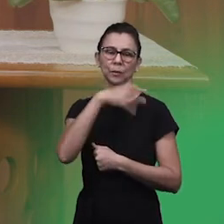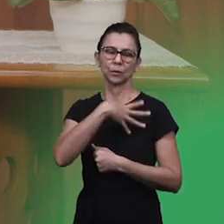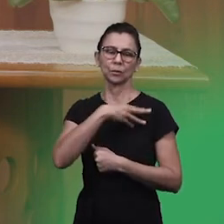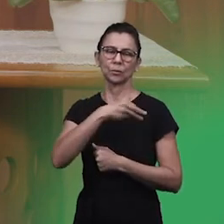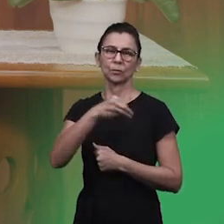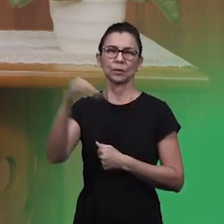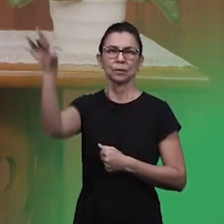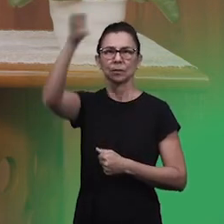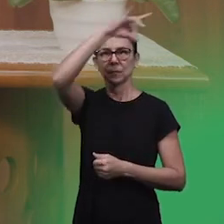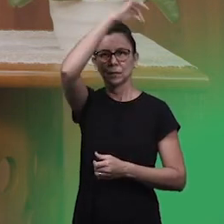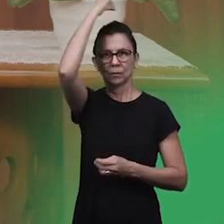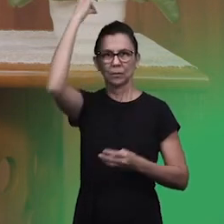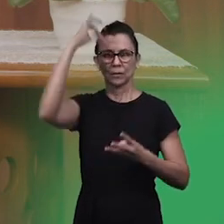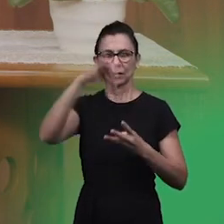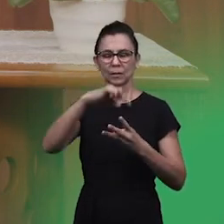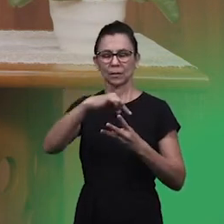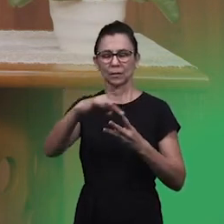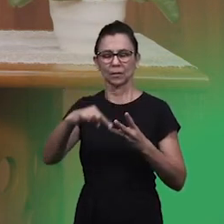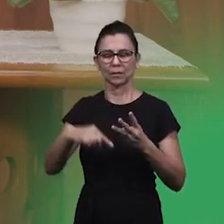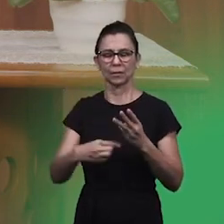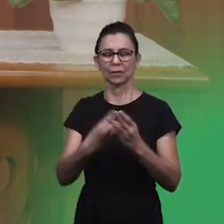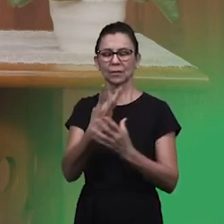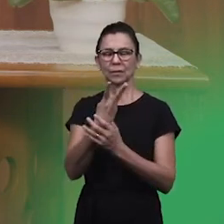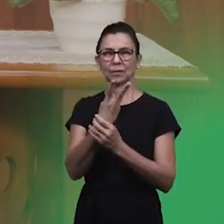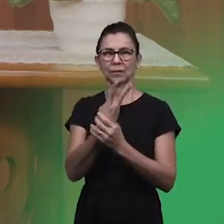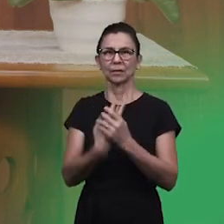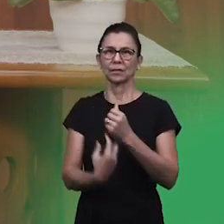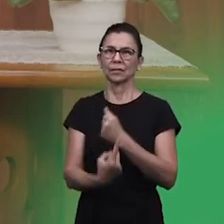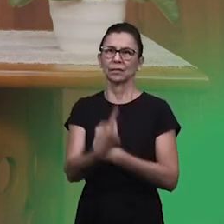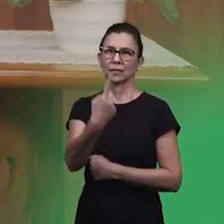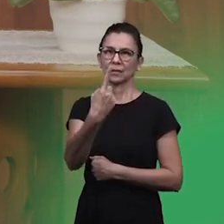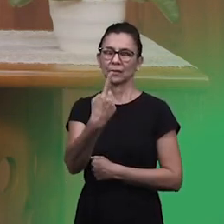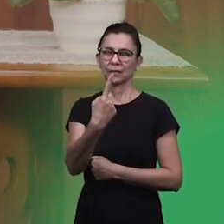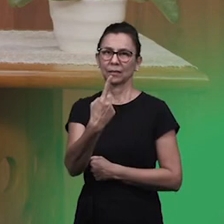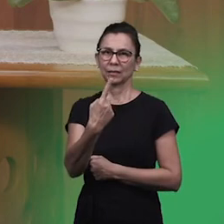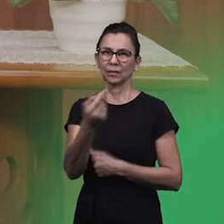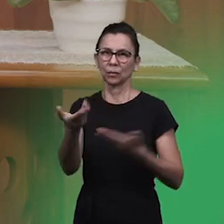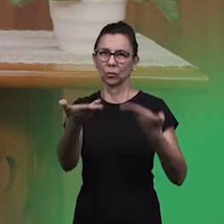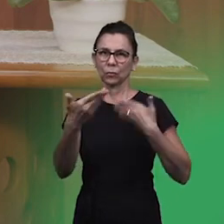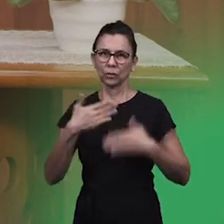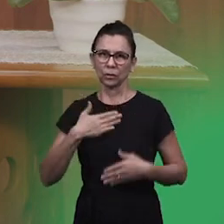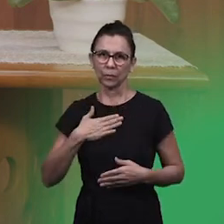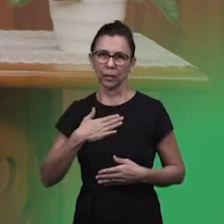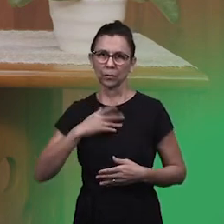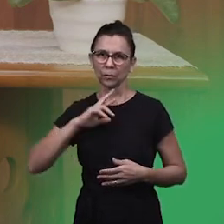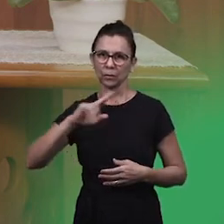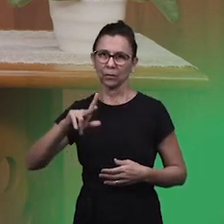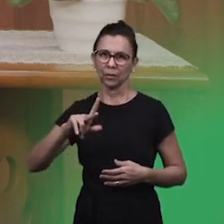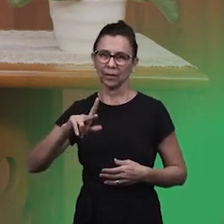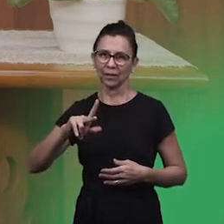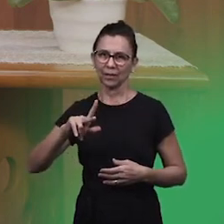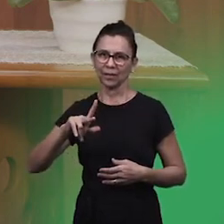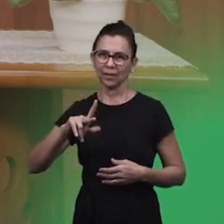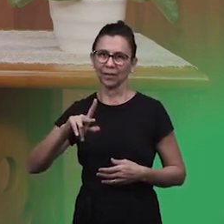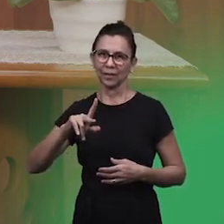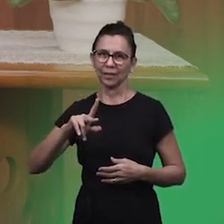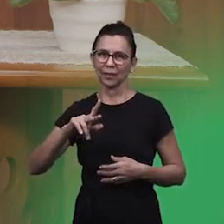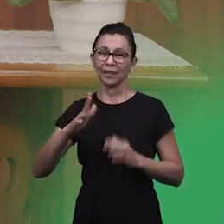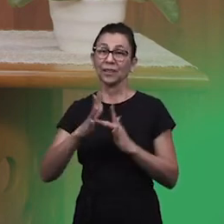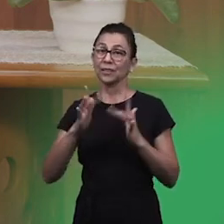dizer o seguinte, o convite não é meu, o convite não é da igreja, o convite é de Jesus. Sobe aqui,